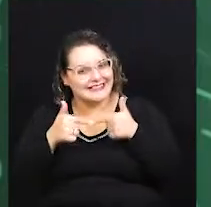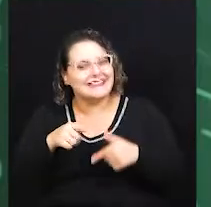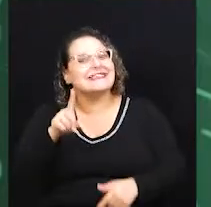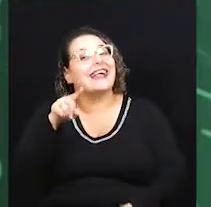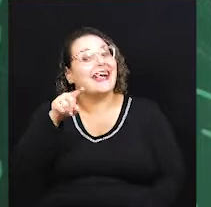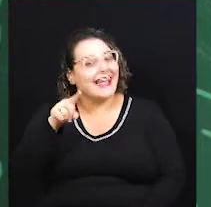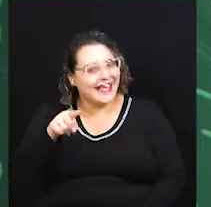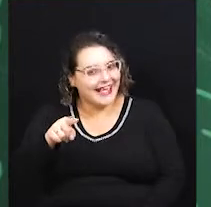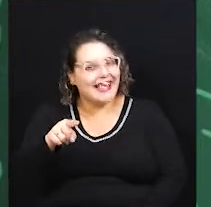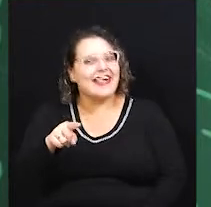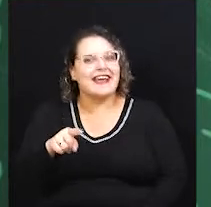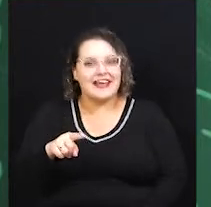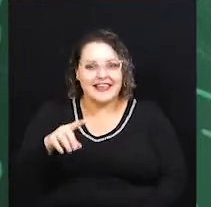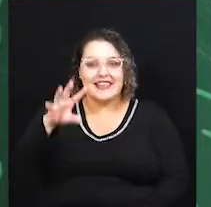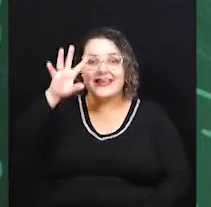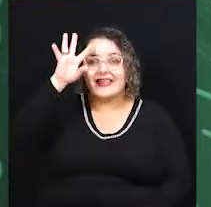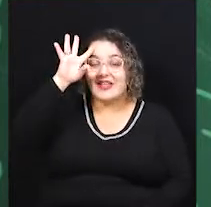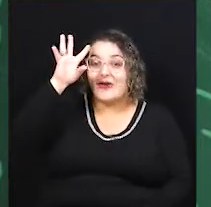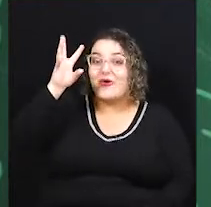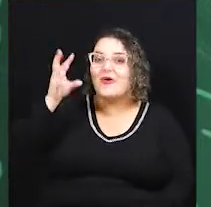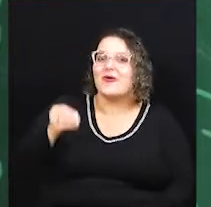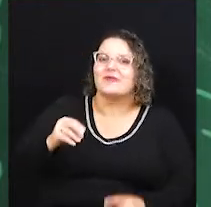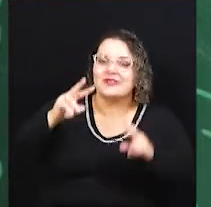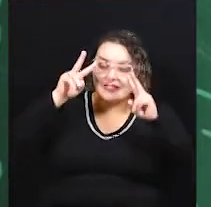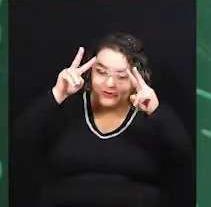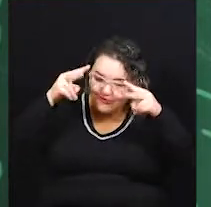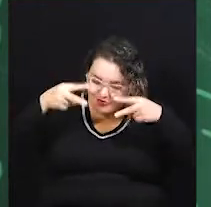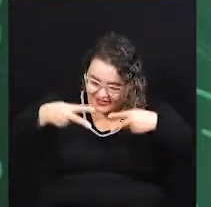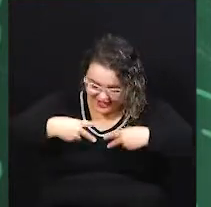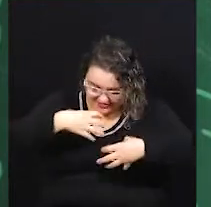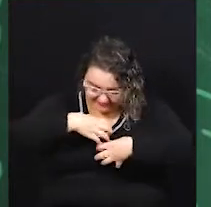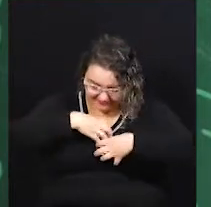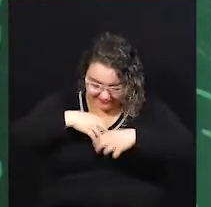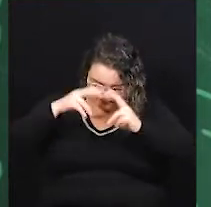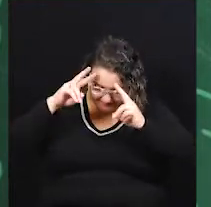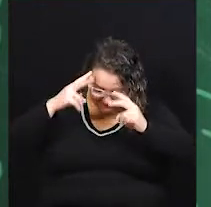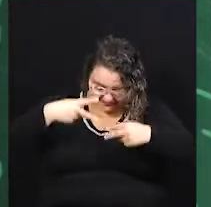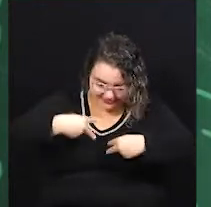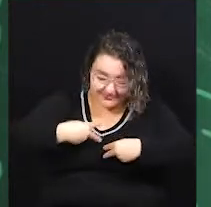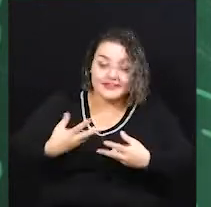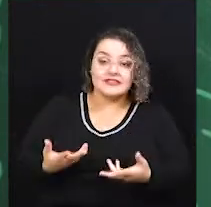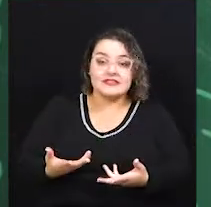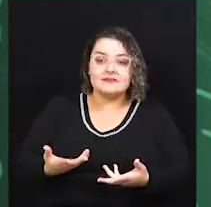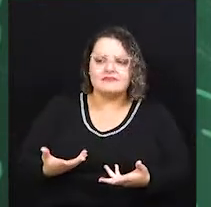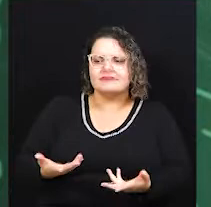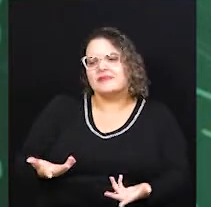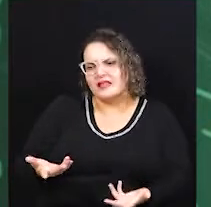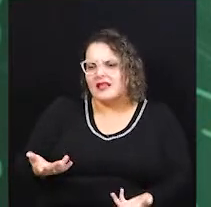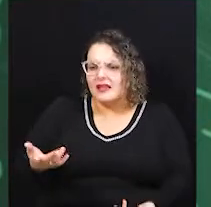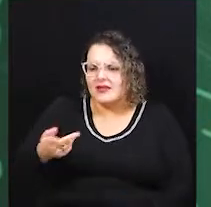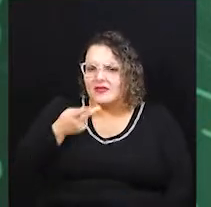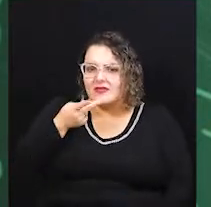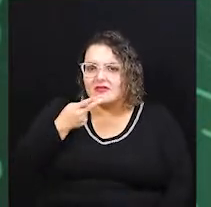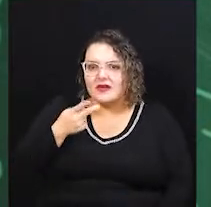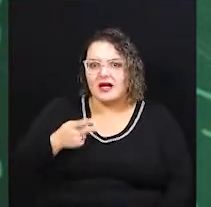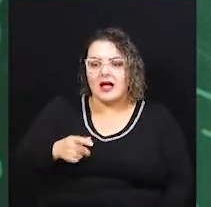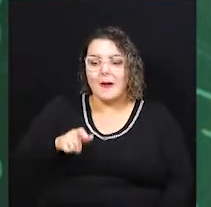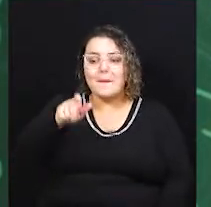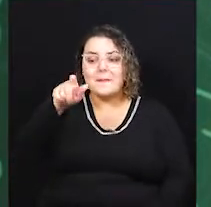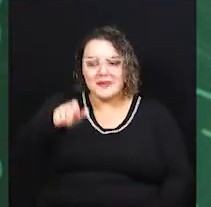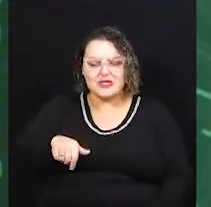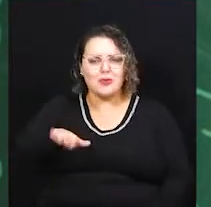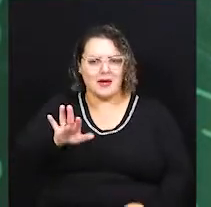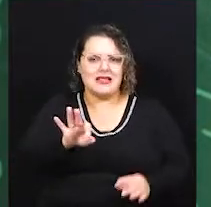É aquele que reconhece os seus sentimentos. Porque ele aliás, eu diria que a pessoa mais